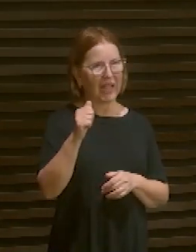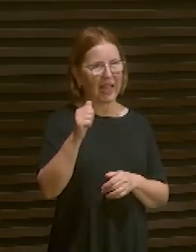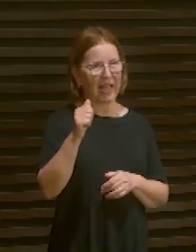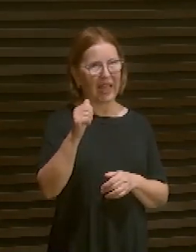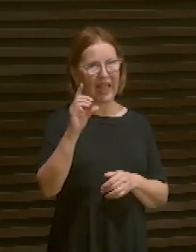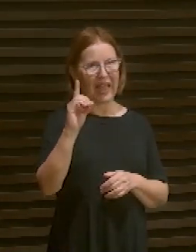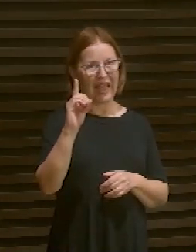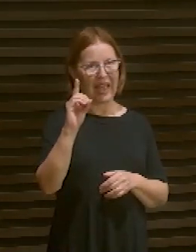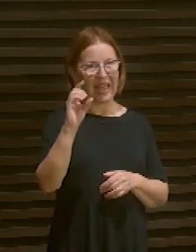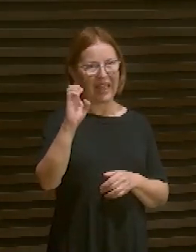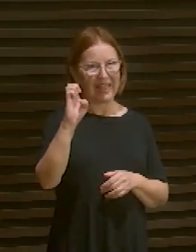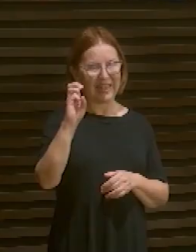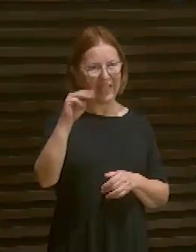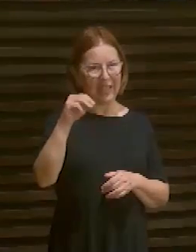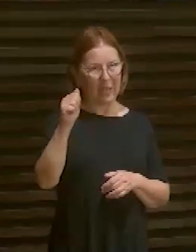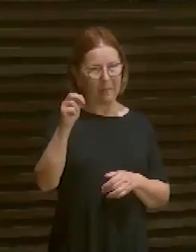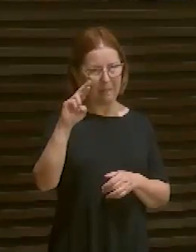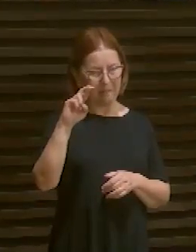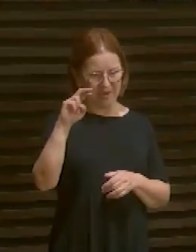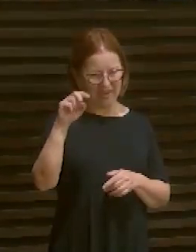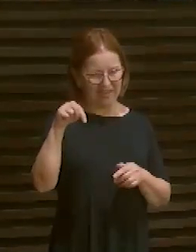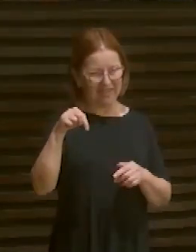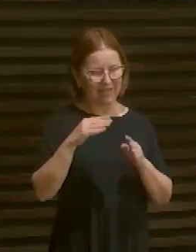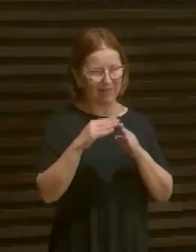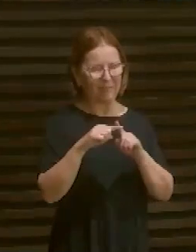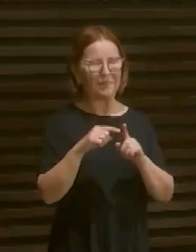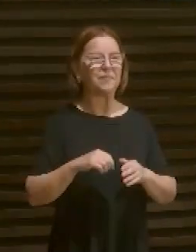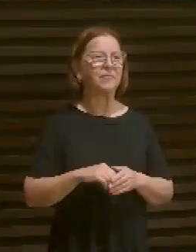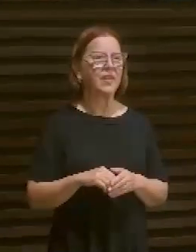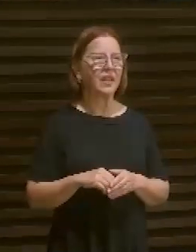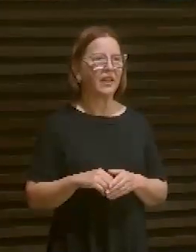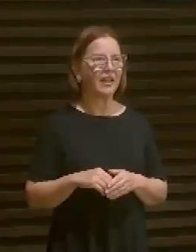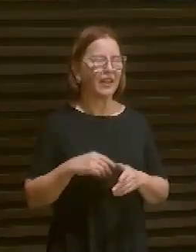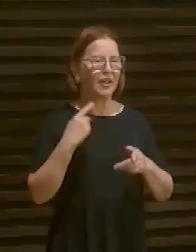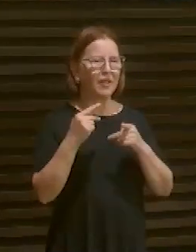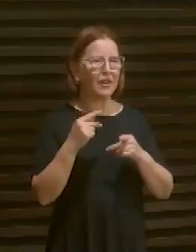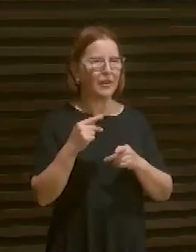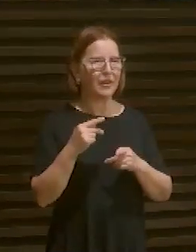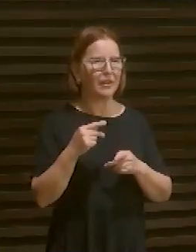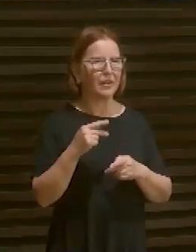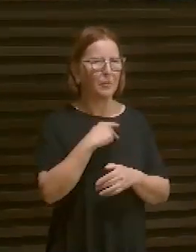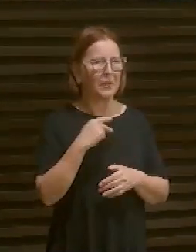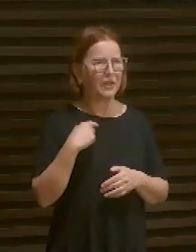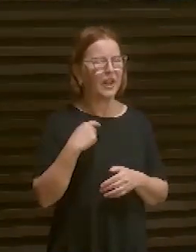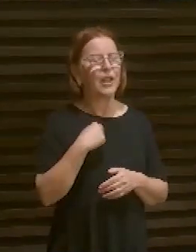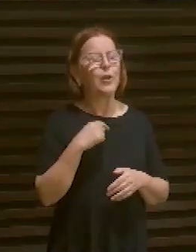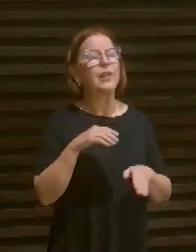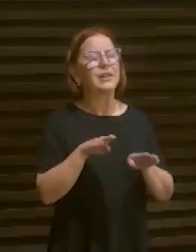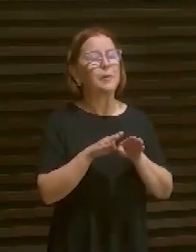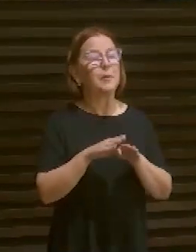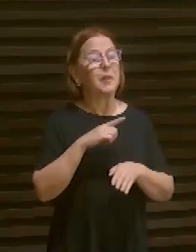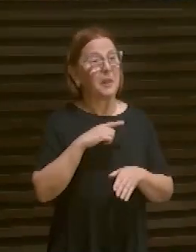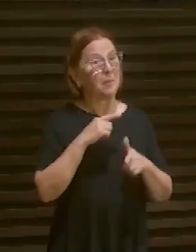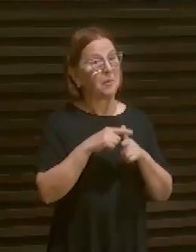Ademar. Ela chegou e disse assim: pastor, eu também tenho um problema, eu vou botar a mão no seu peito.